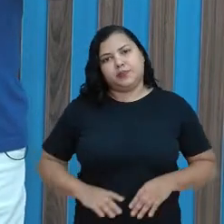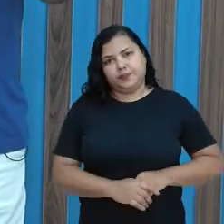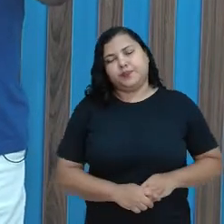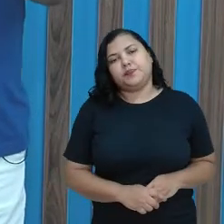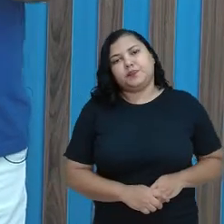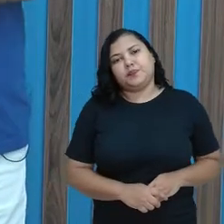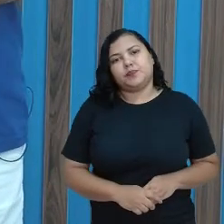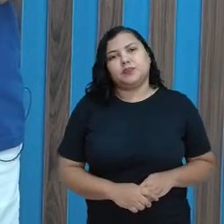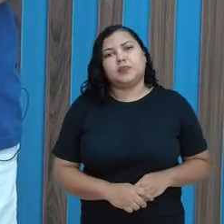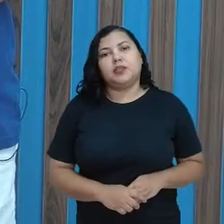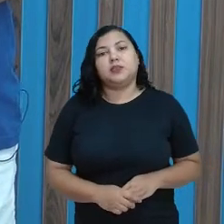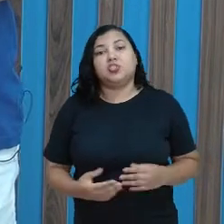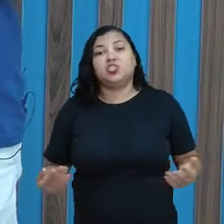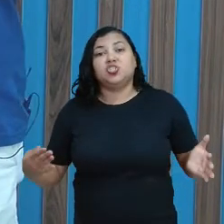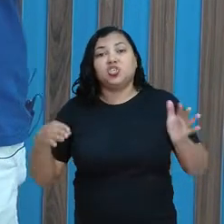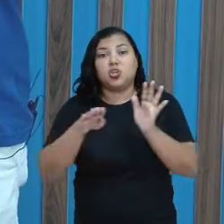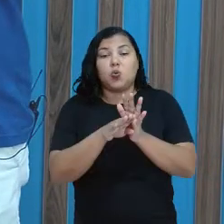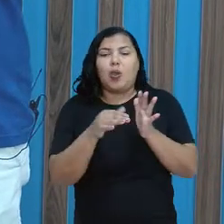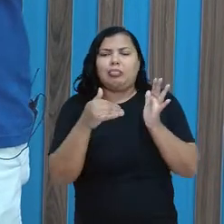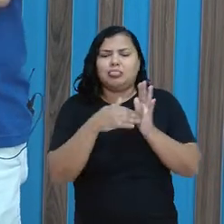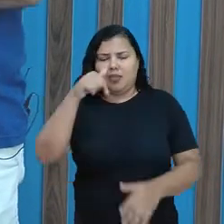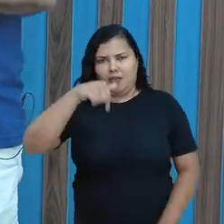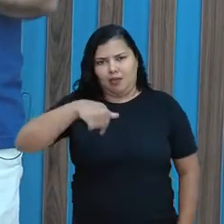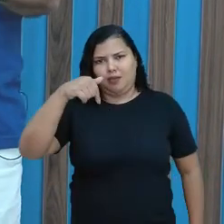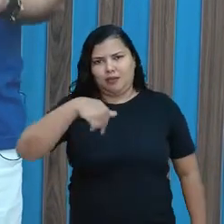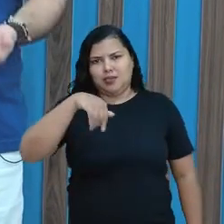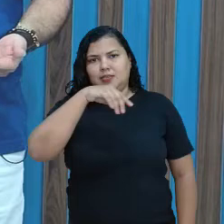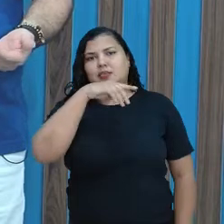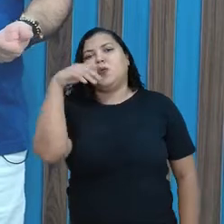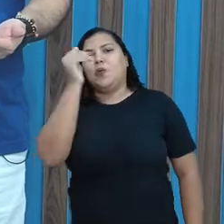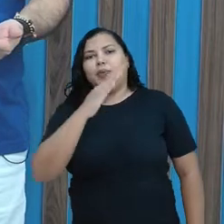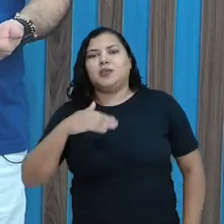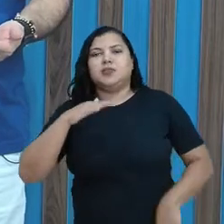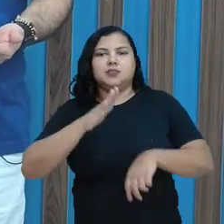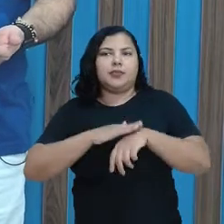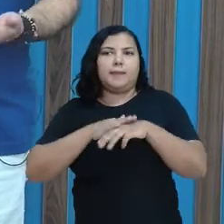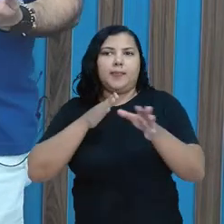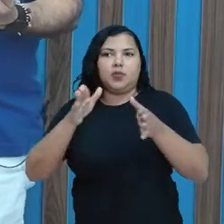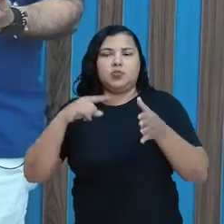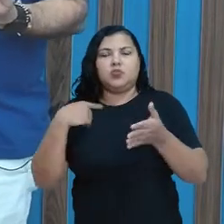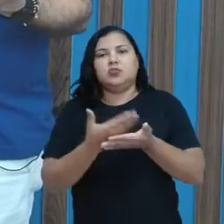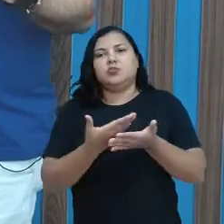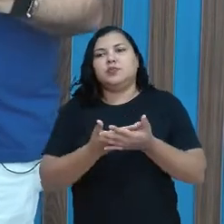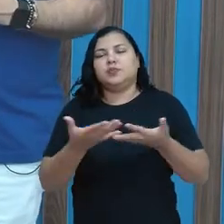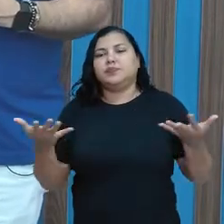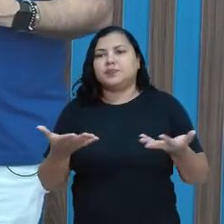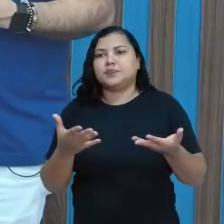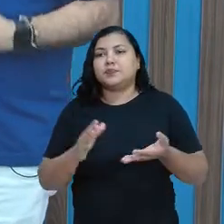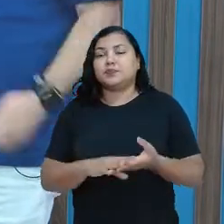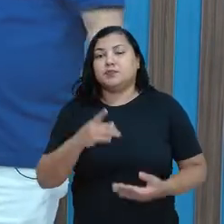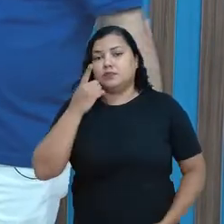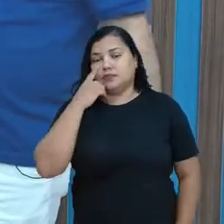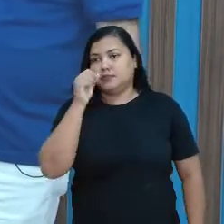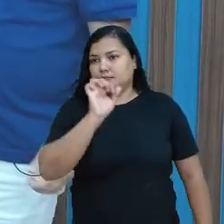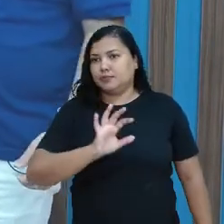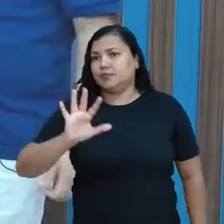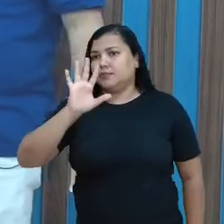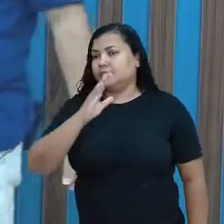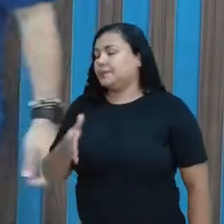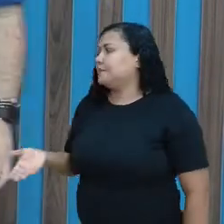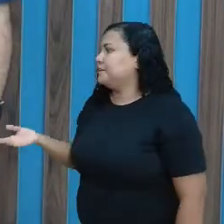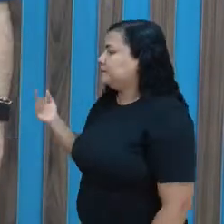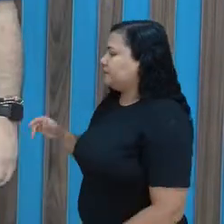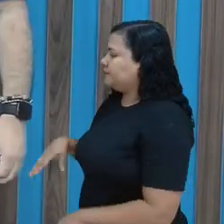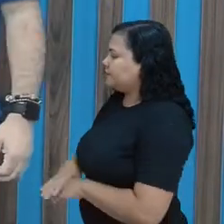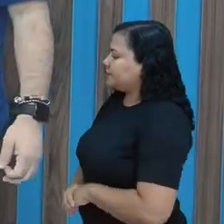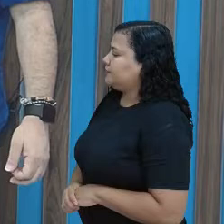chegando até o Brasil, nesse período, né, que a gente está estudando, ok? Então, a gente pode, né,